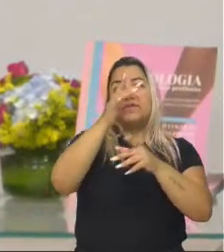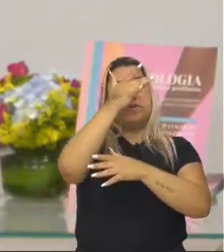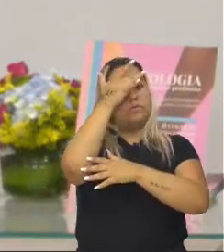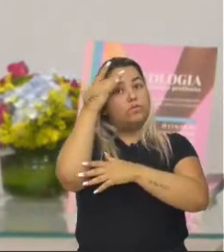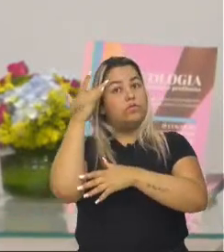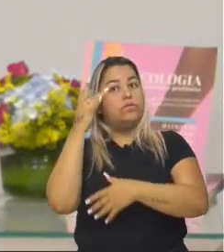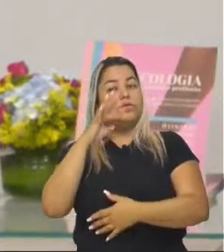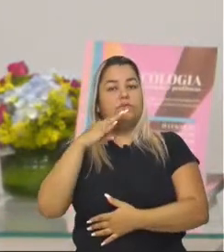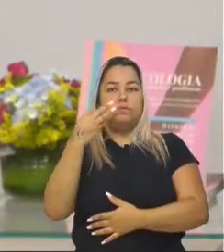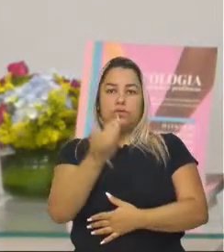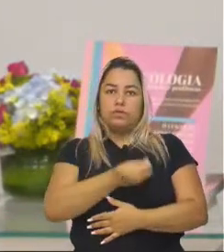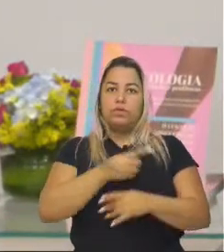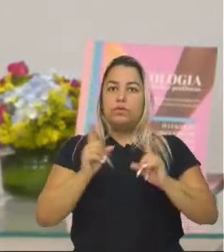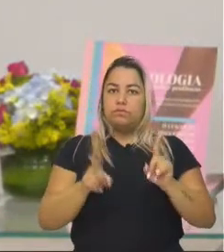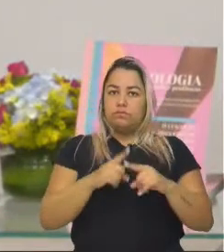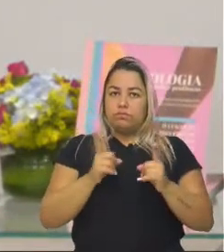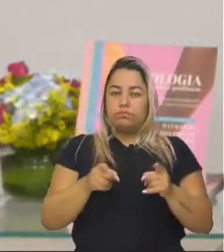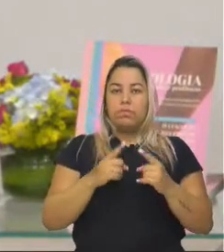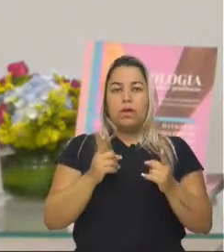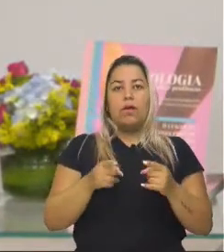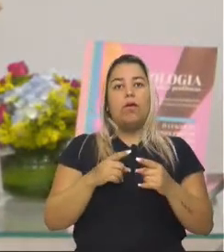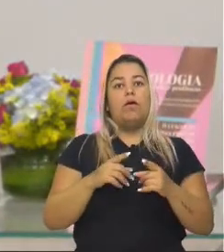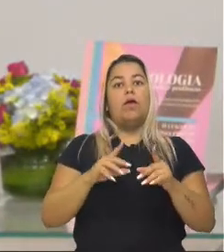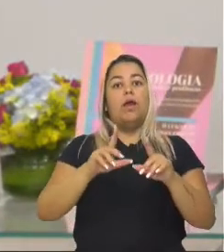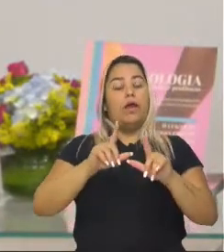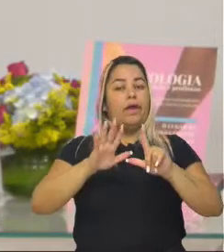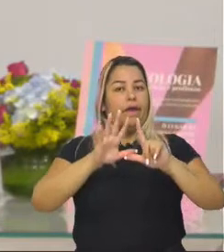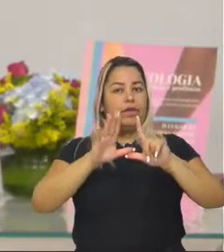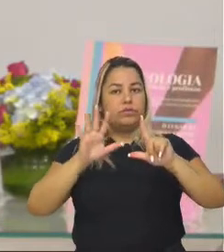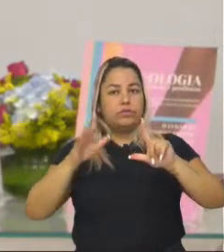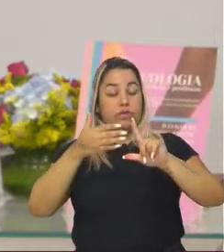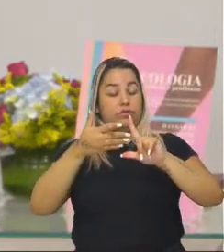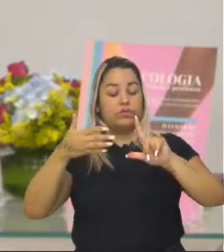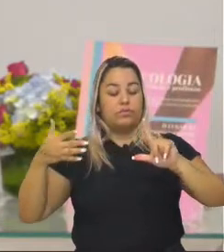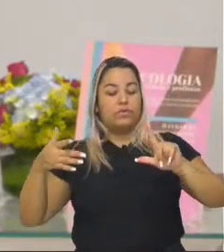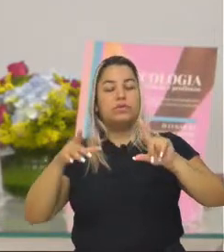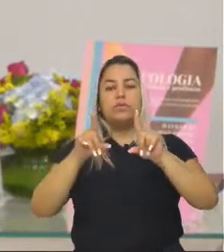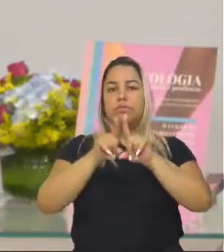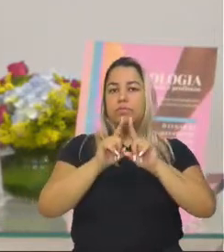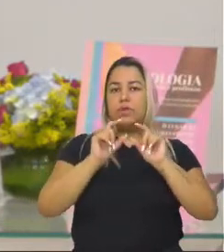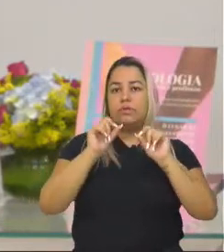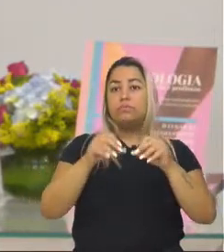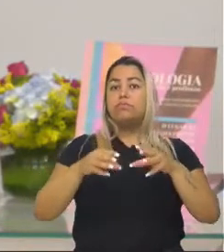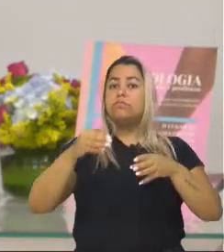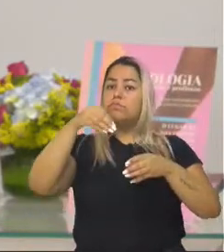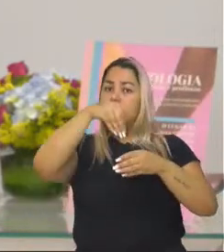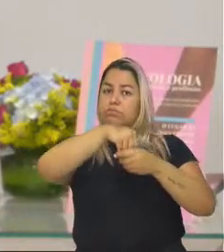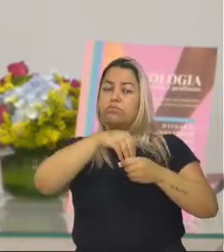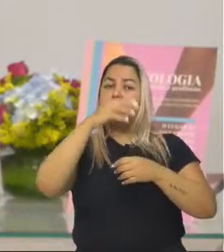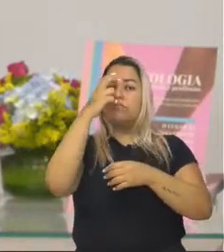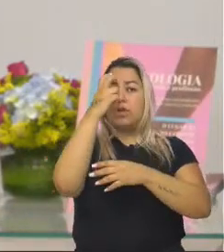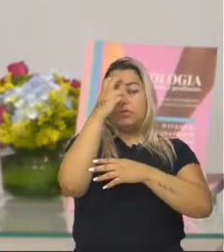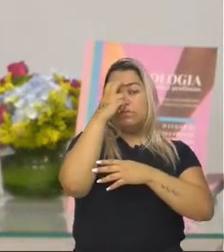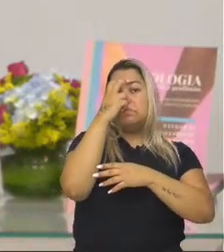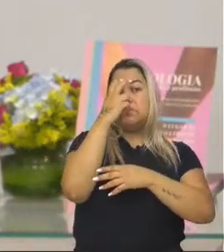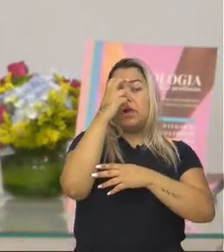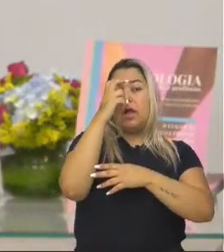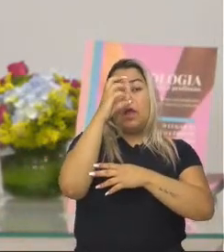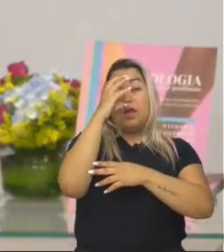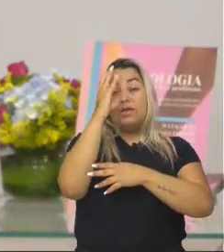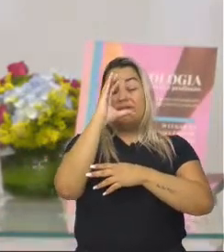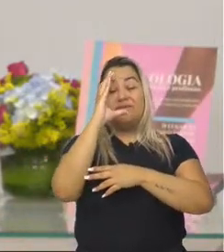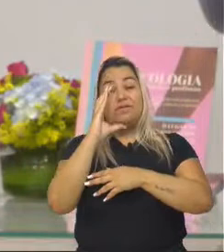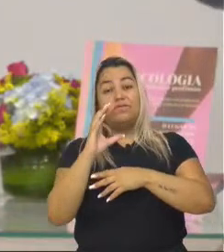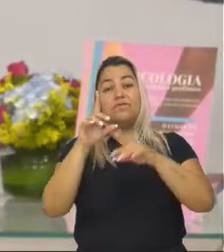pessoas travestis, pessoas LGBTs, dentro de um arcabouço, dentro de uma estrutura científica que pode orientar